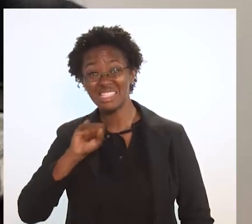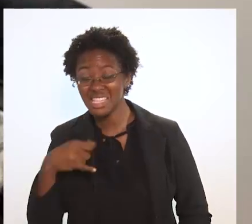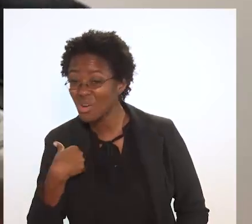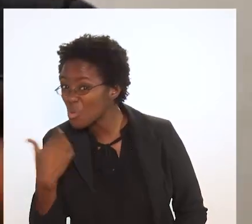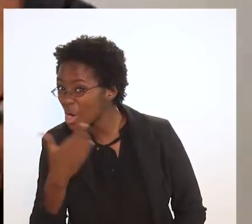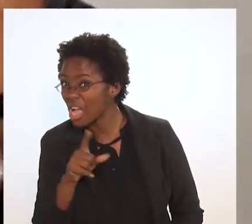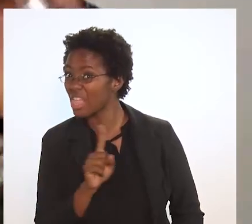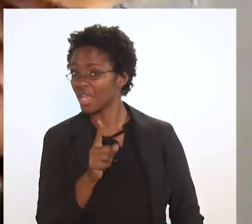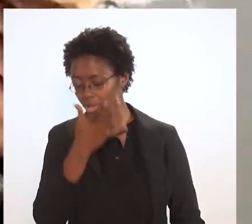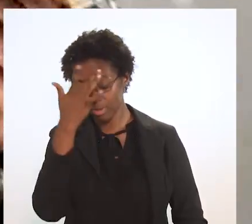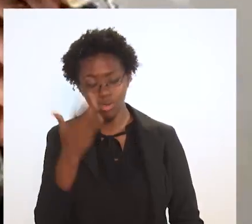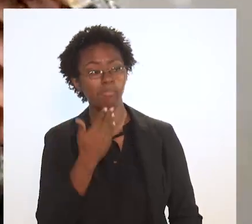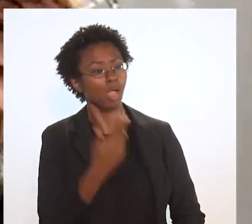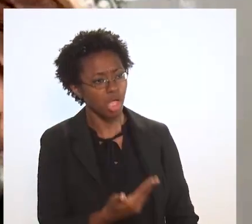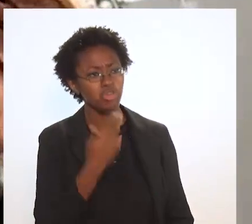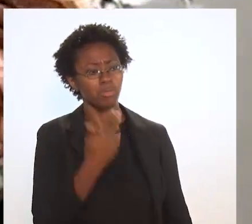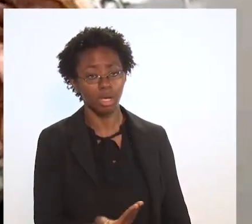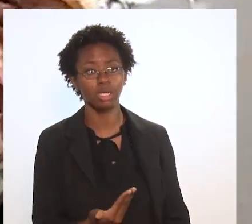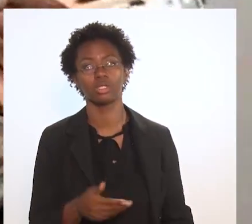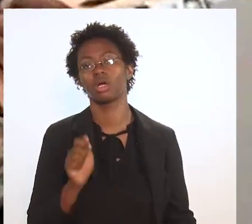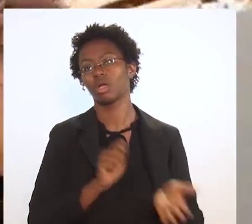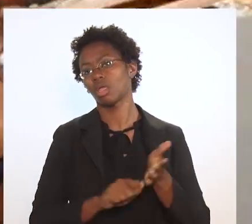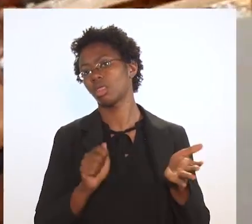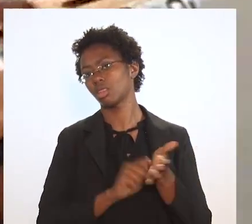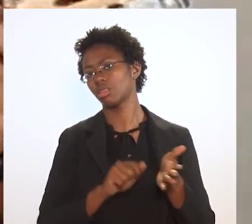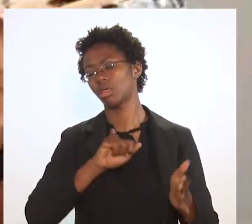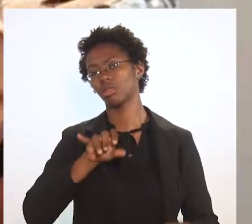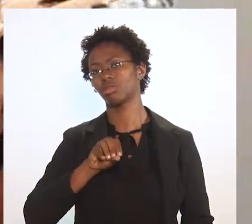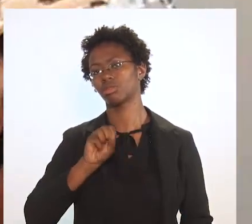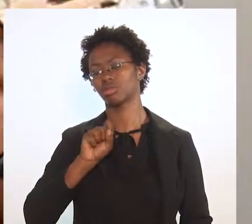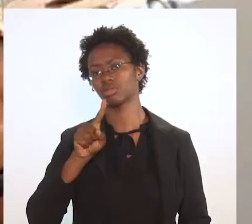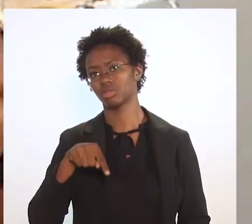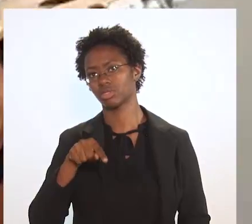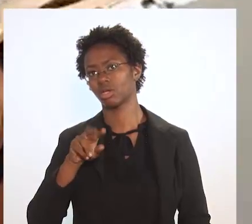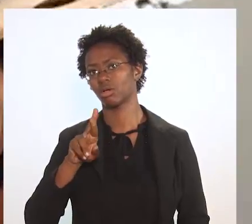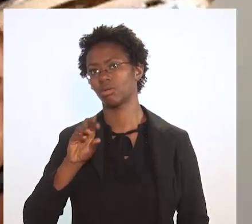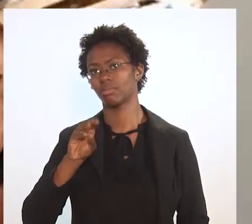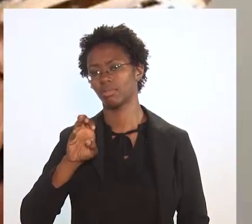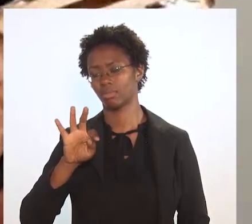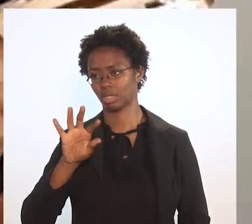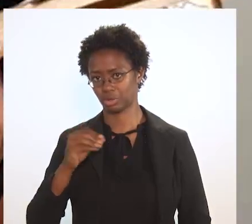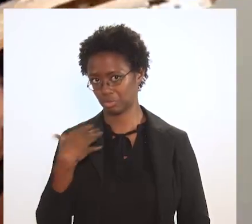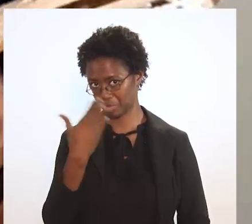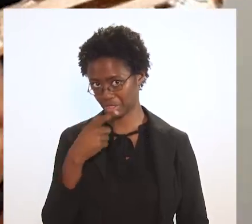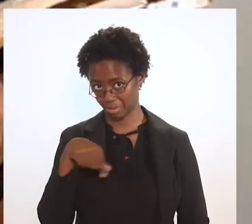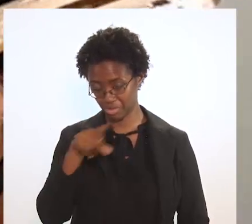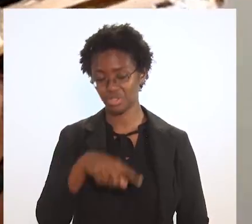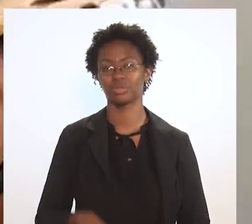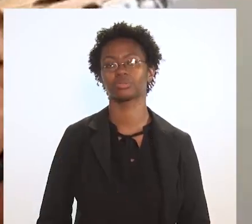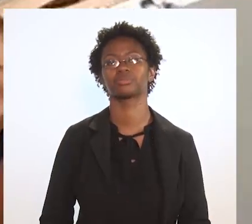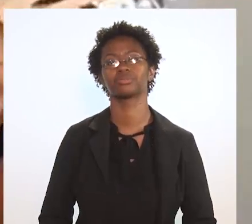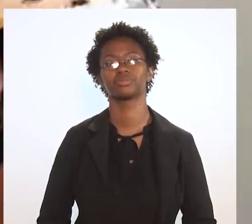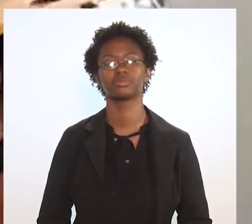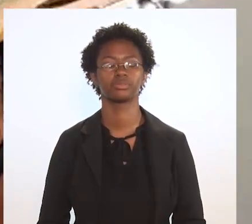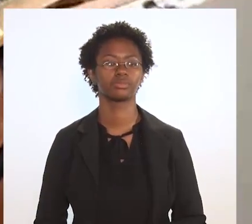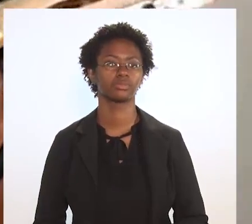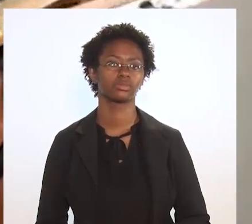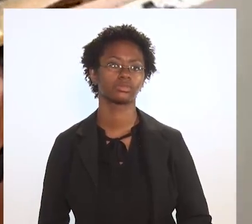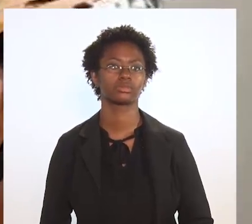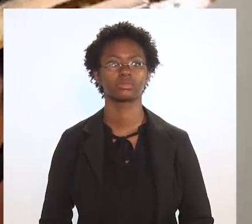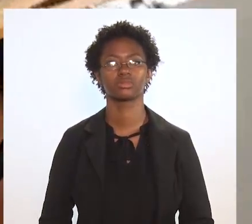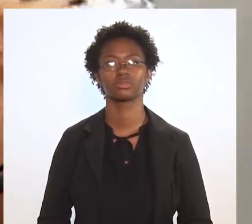cobram. Essa música é de autoria do Adilson Bispo e Zé Roberto. Vou cantar aqui o refrão para você.